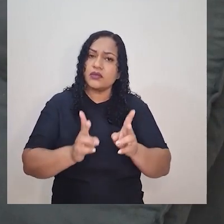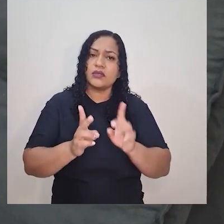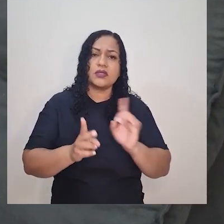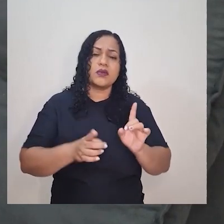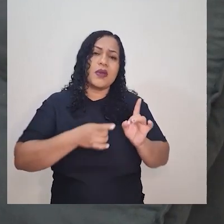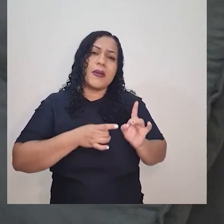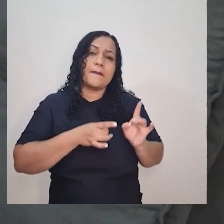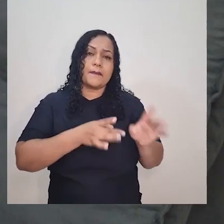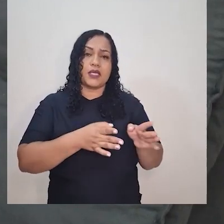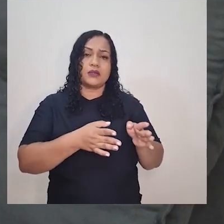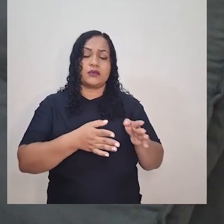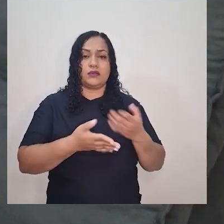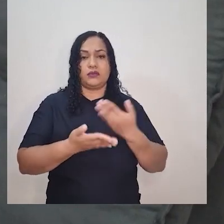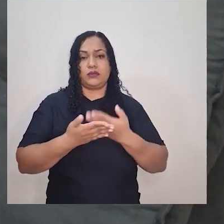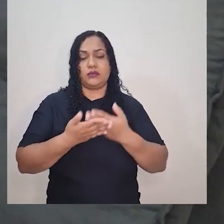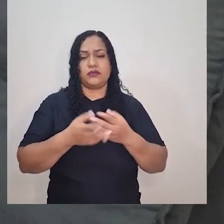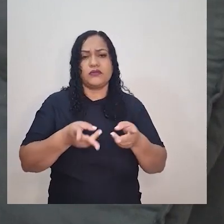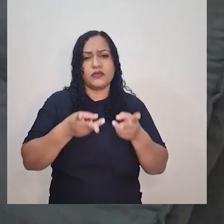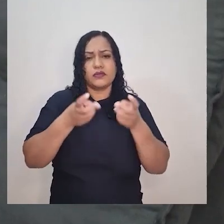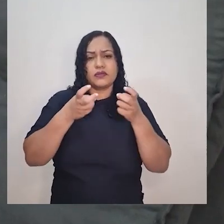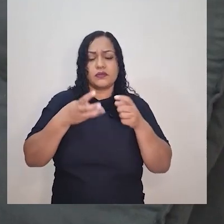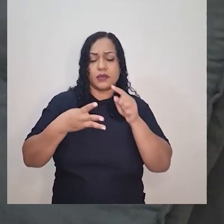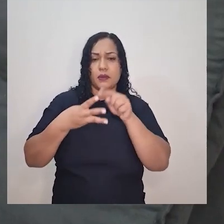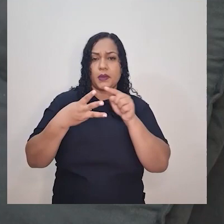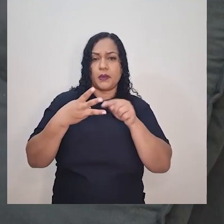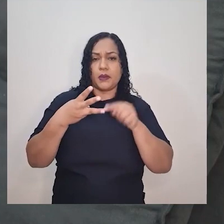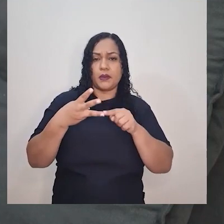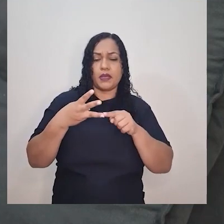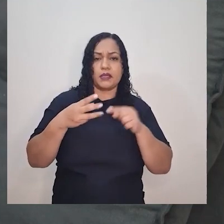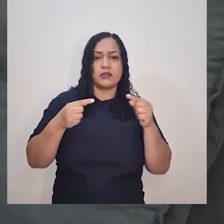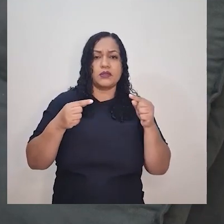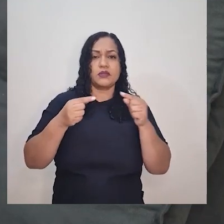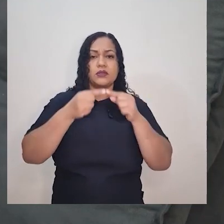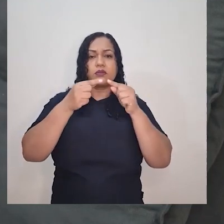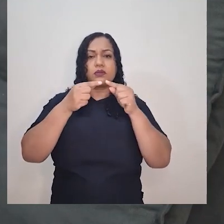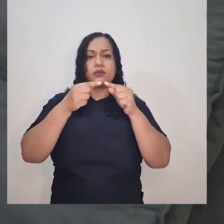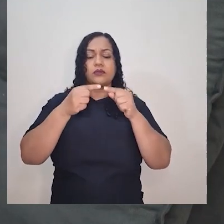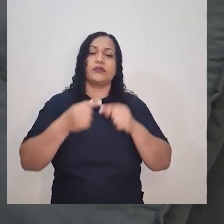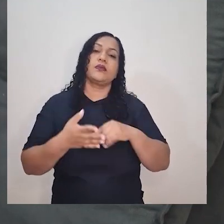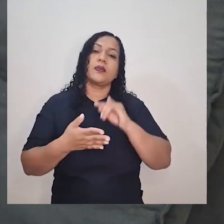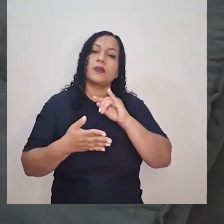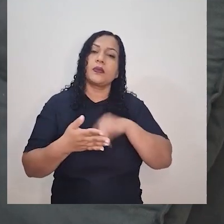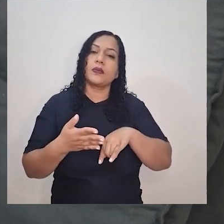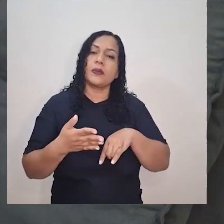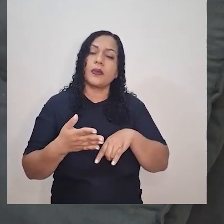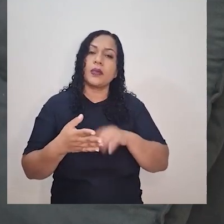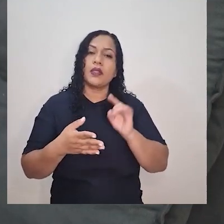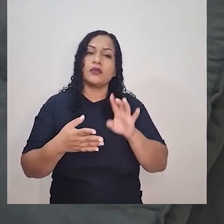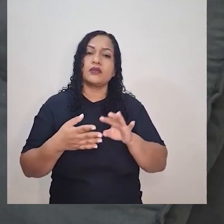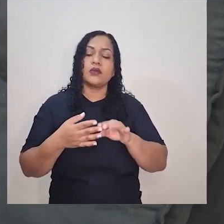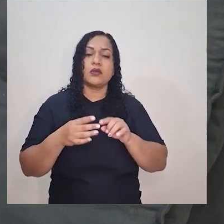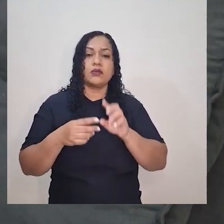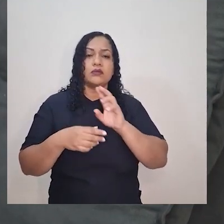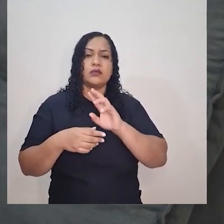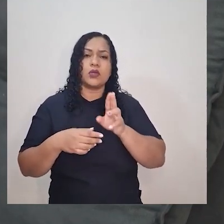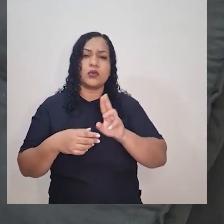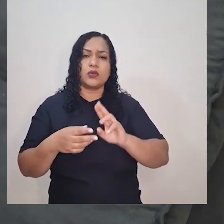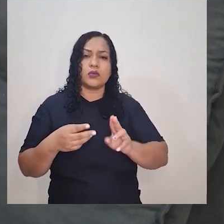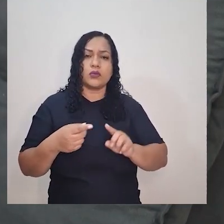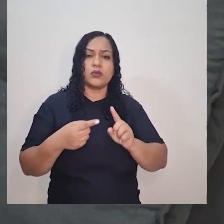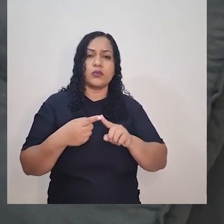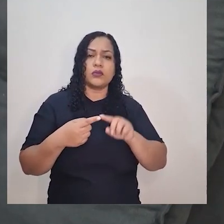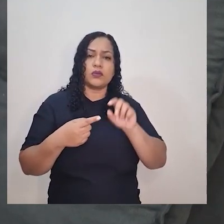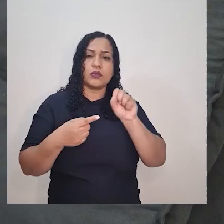Então, vocês percebem que os marcos eles se correlacionam. Por mais que no documento ele esteja lá subdividido em